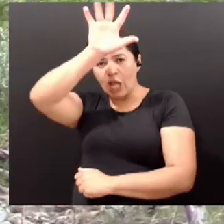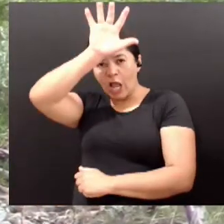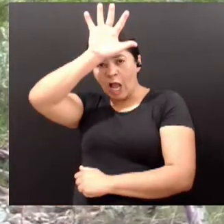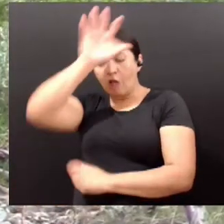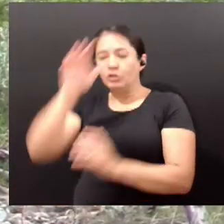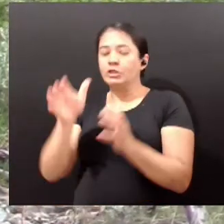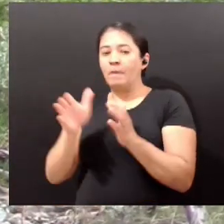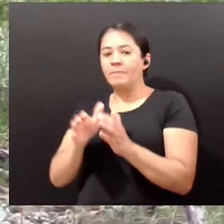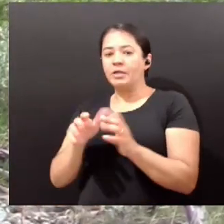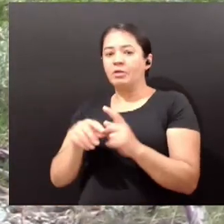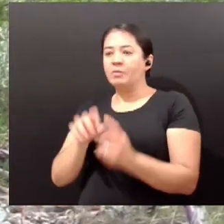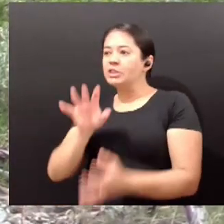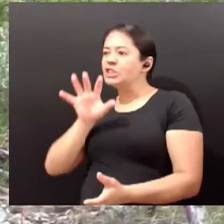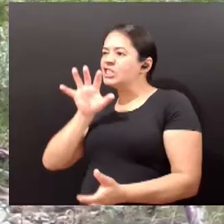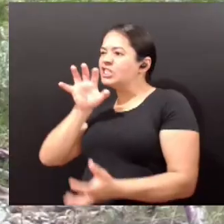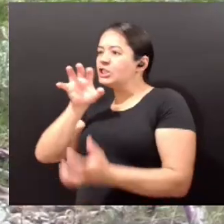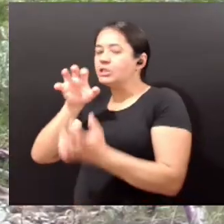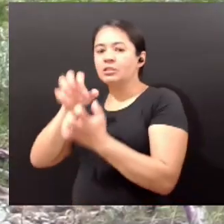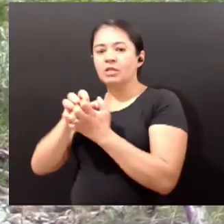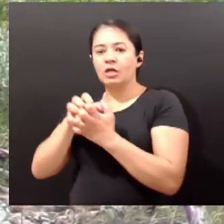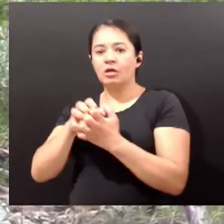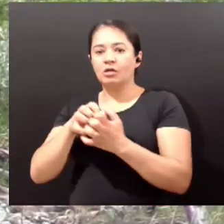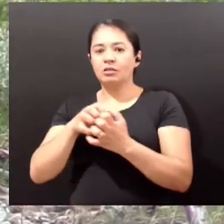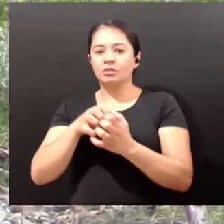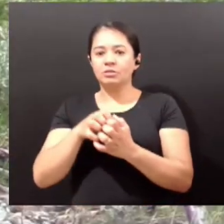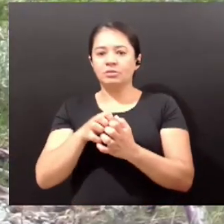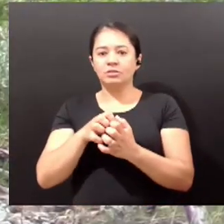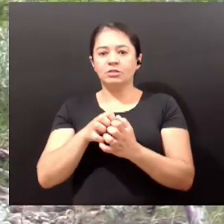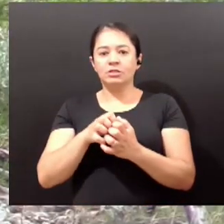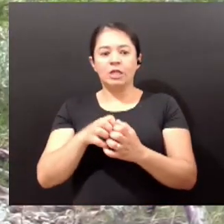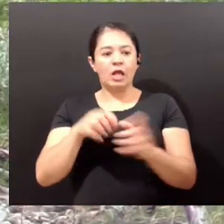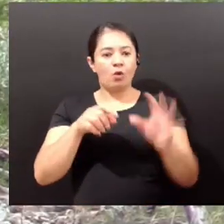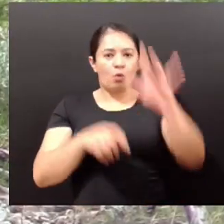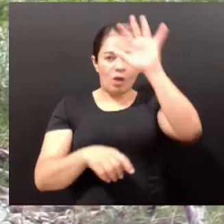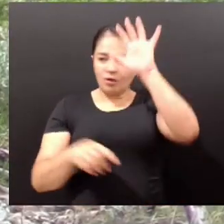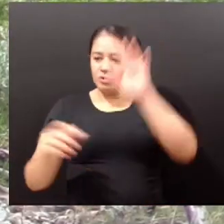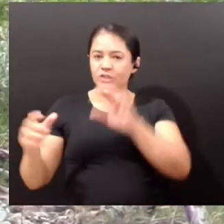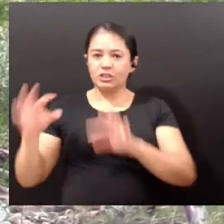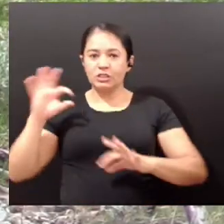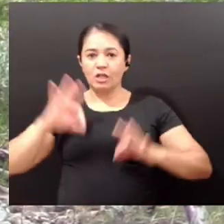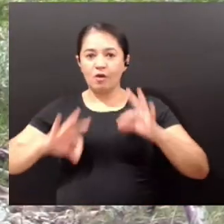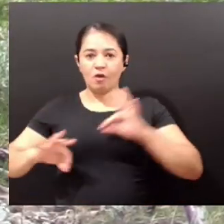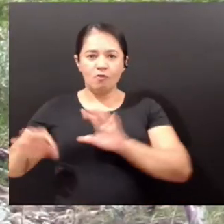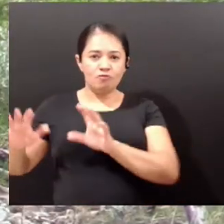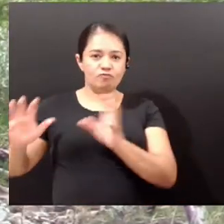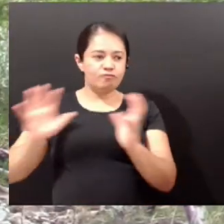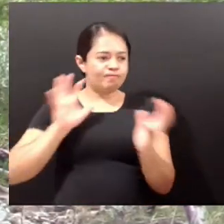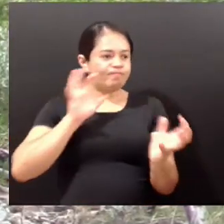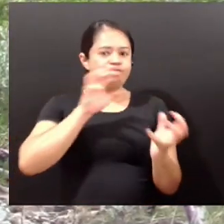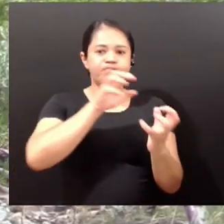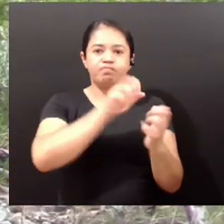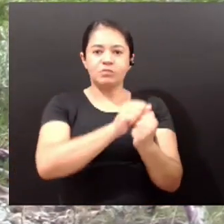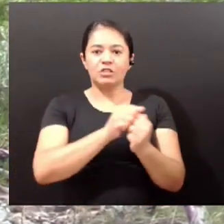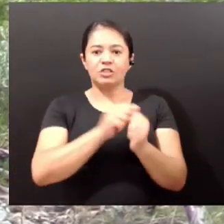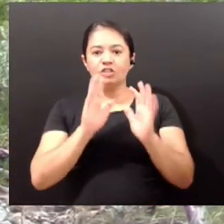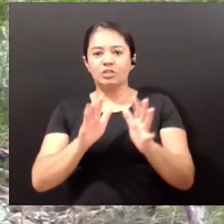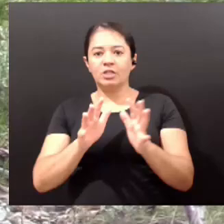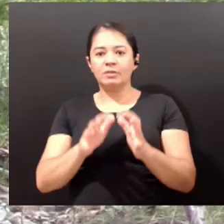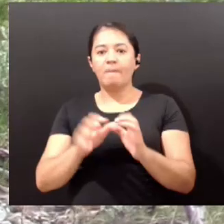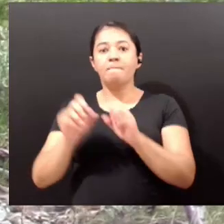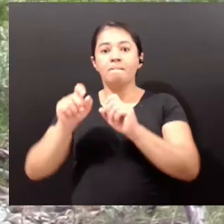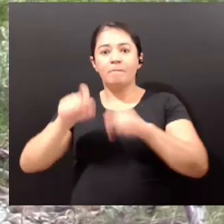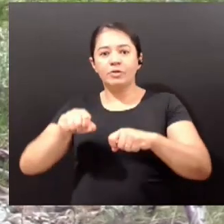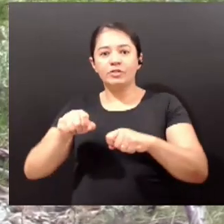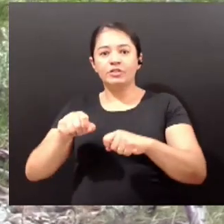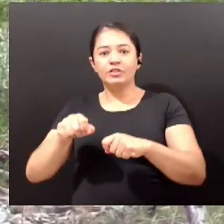apiti, que é aquele também um cervídeo enorme que tem lá no Canadá. Então, É bicho que também pode se contentar com uma galinha,